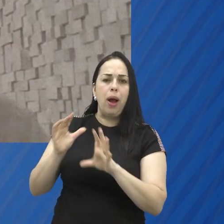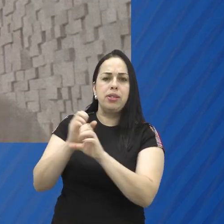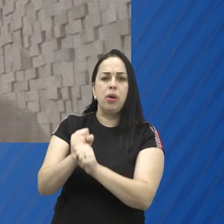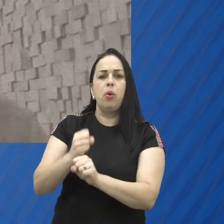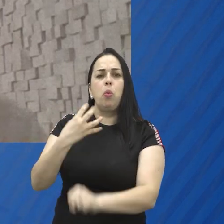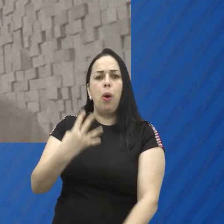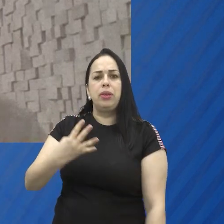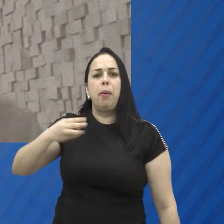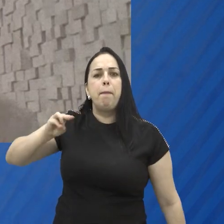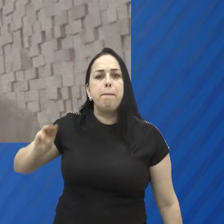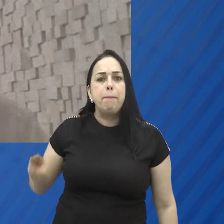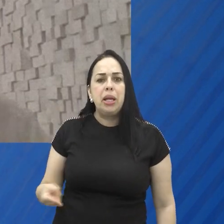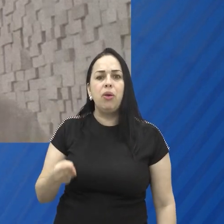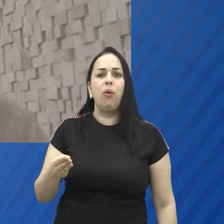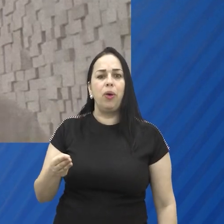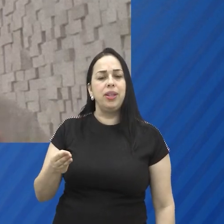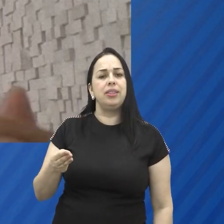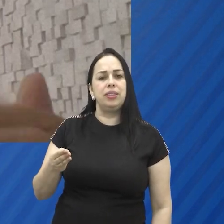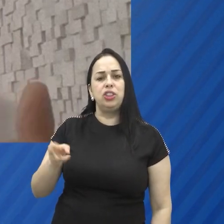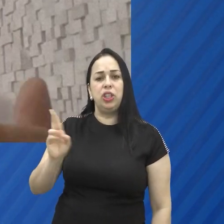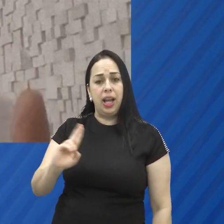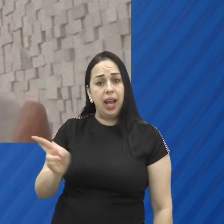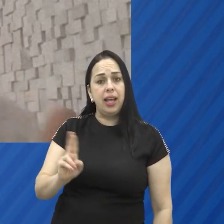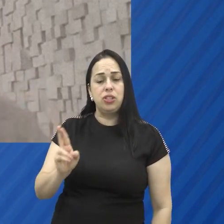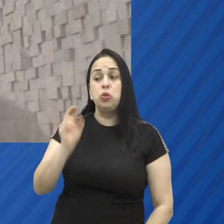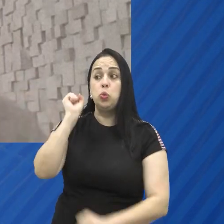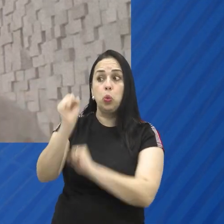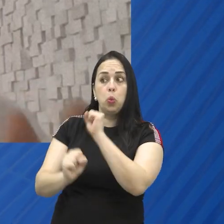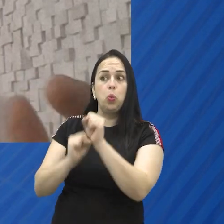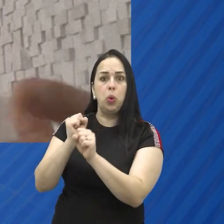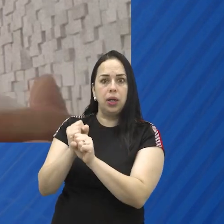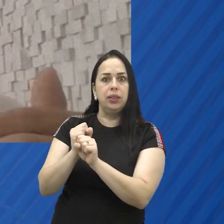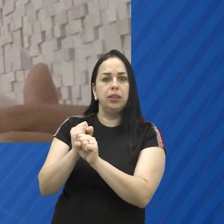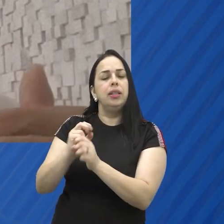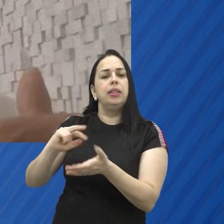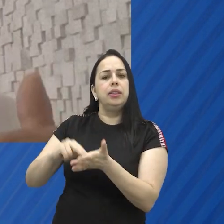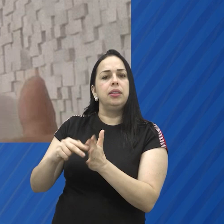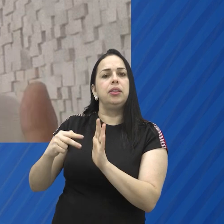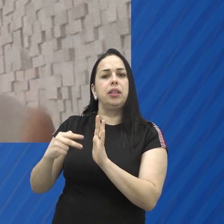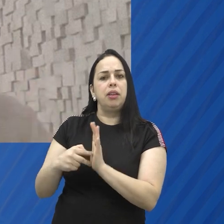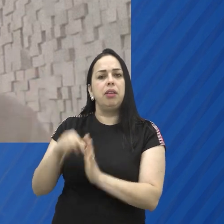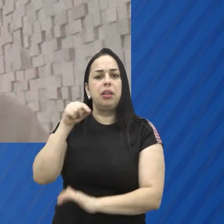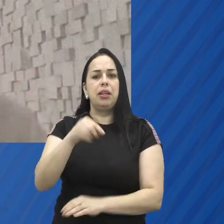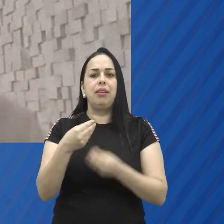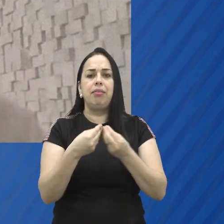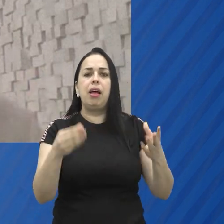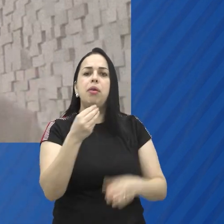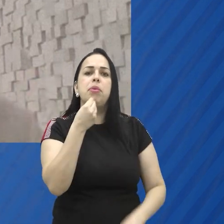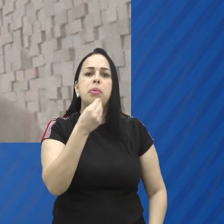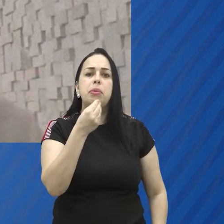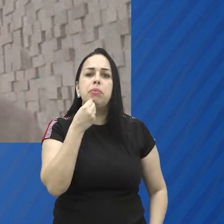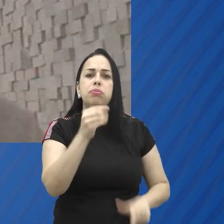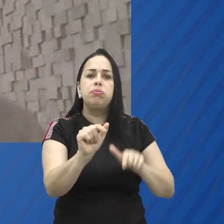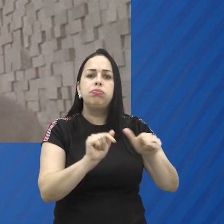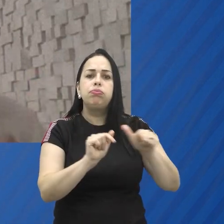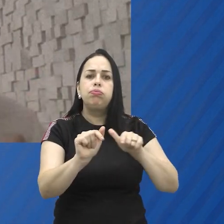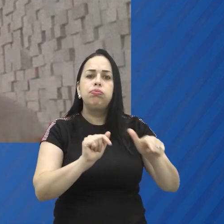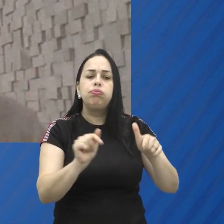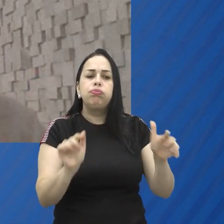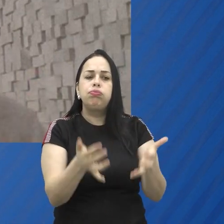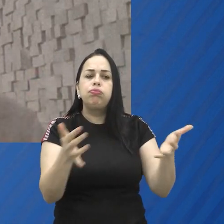até R$4.800.000 bruto ano, ou seja, MEI, ME ou EPP, você tem um efeito multiplicador muito interessante